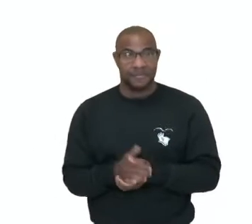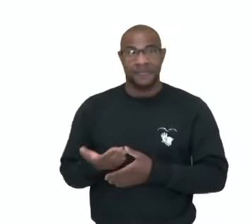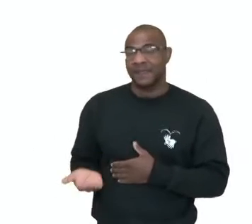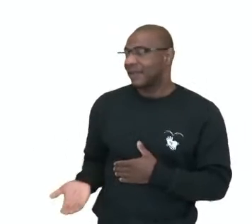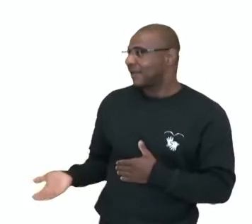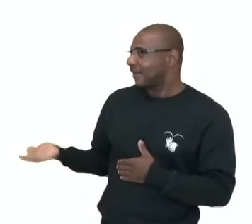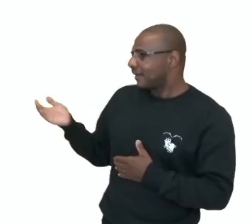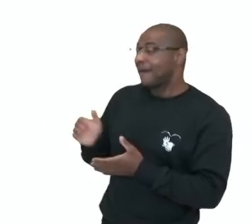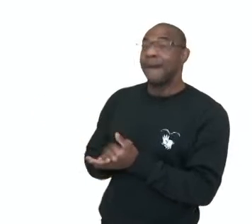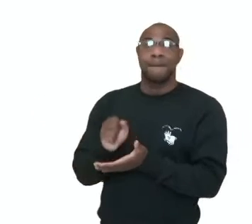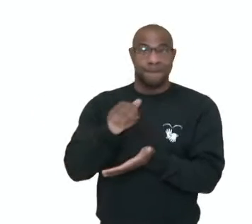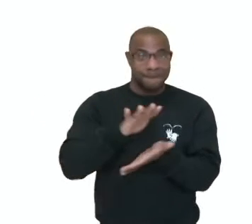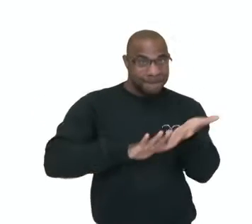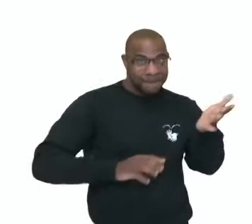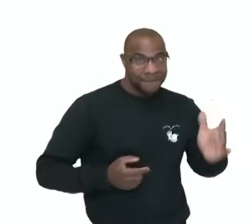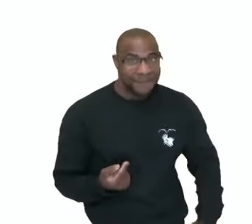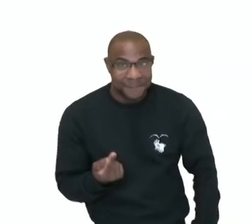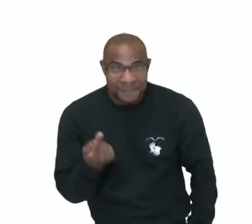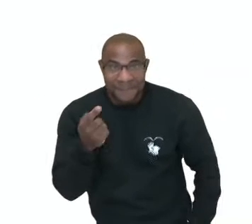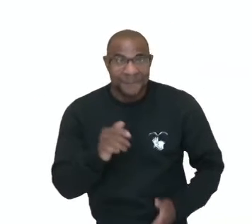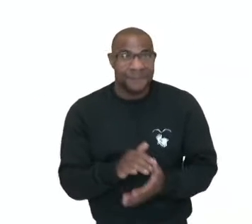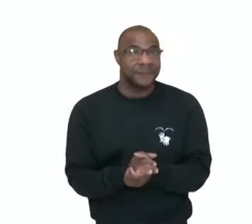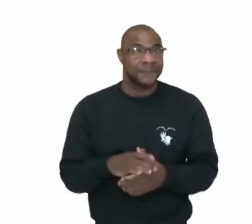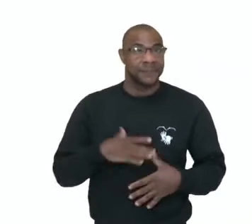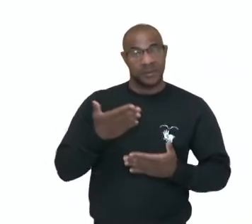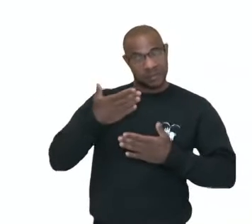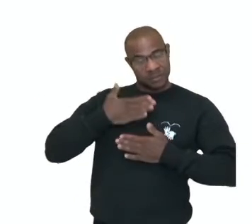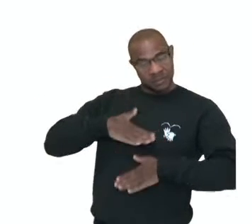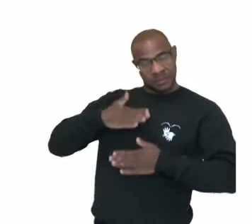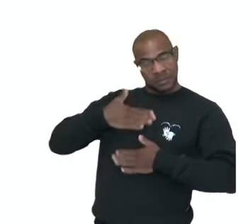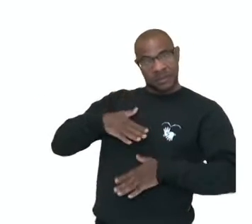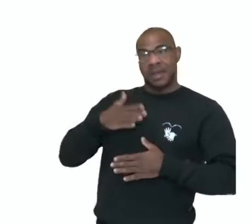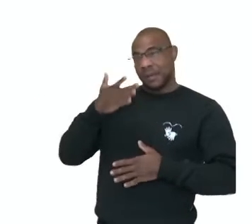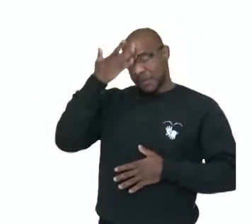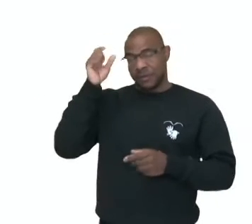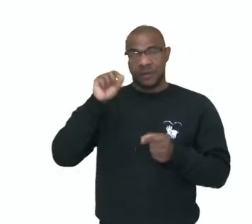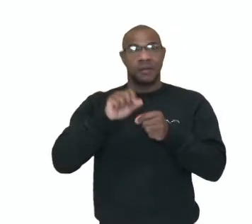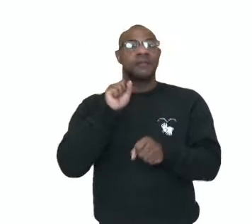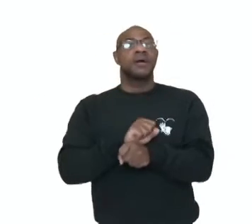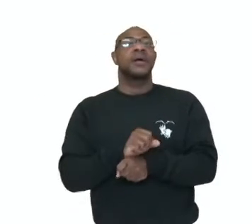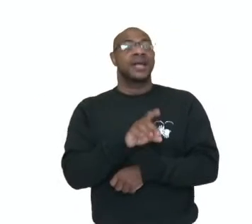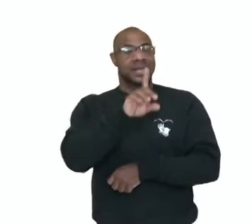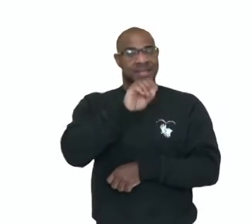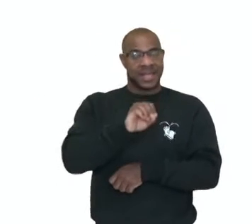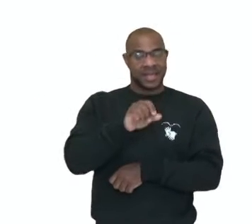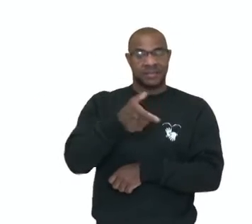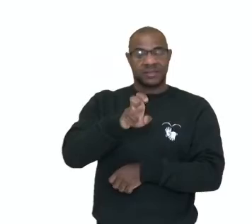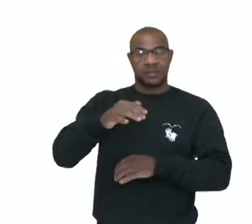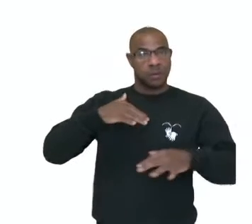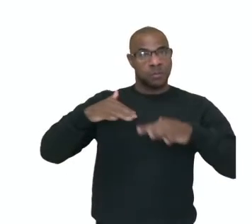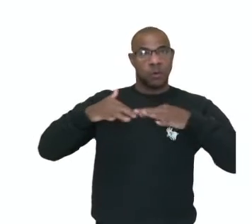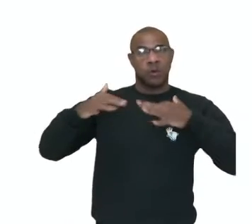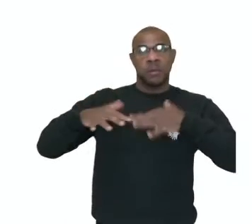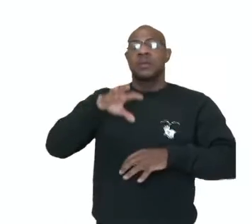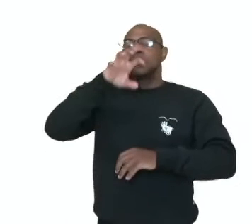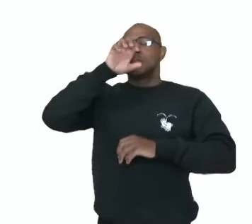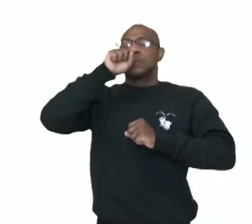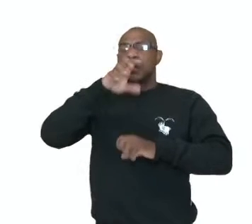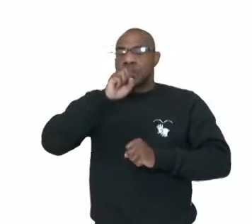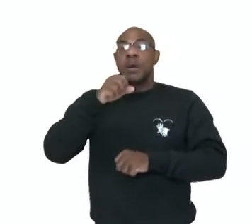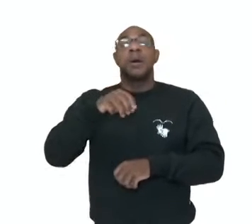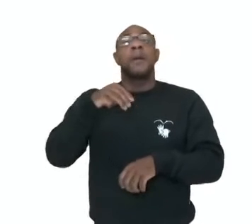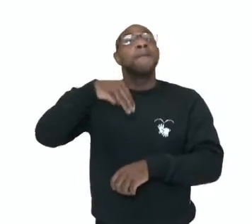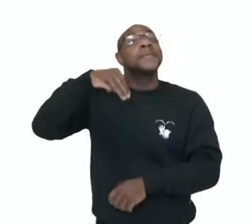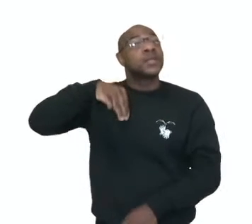Vamos para a primeira atividade, então. Em repouso, uma pessoa realiza em média de 10 a 15 movimentos respiratórios por